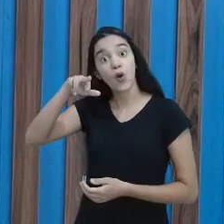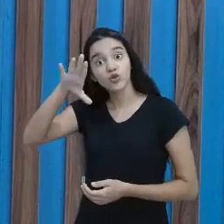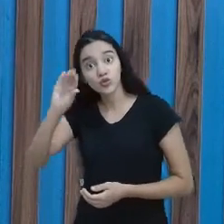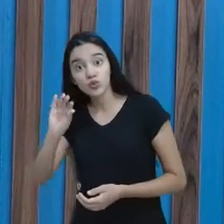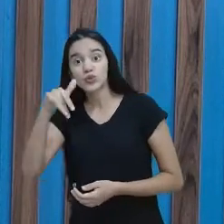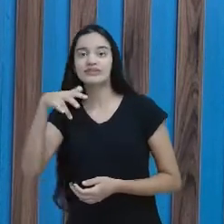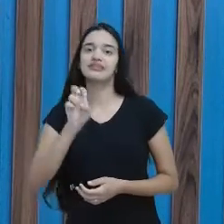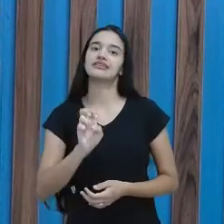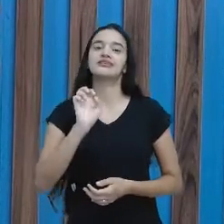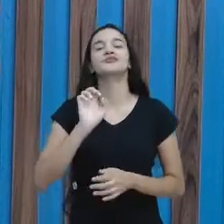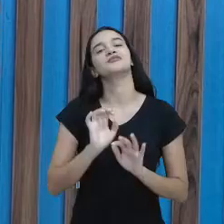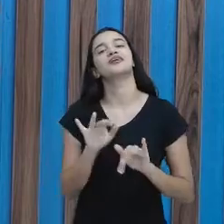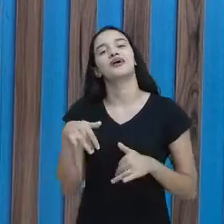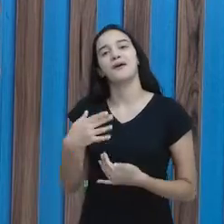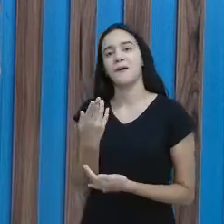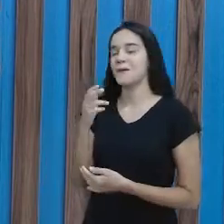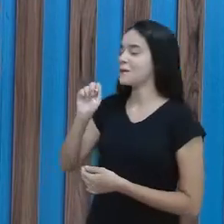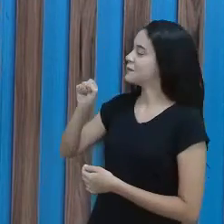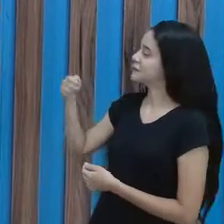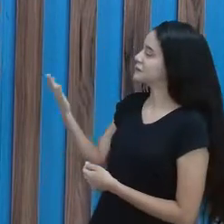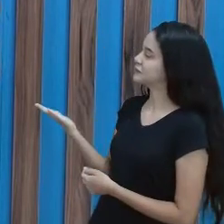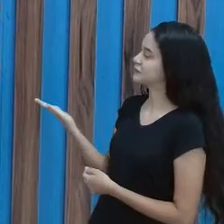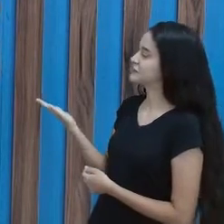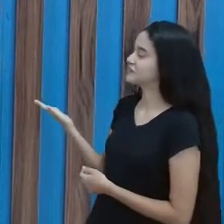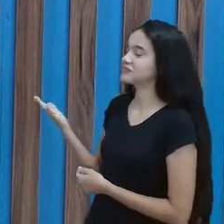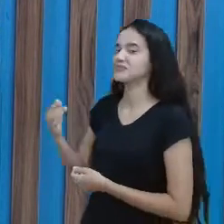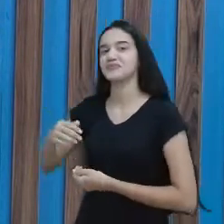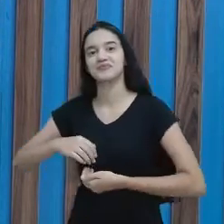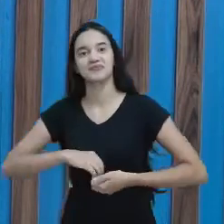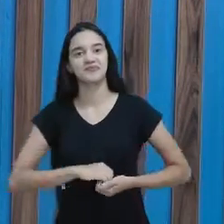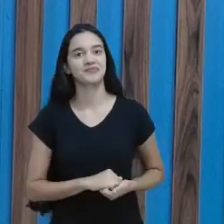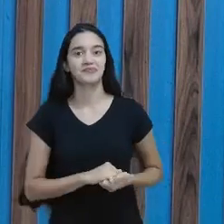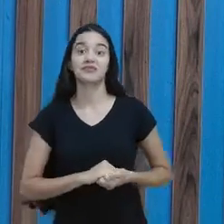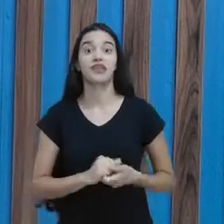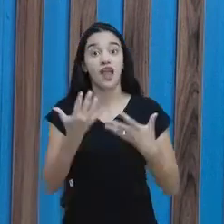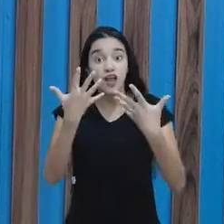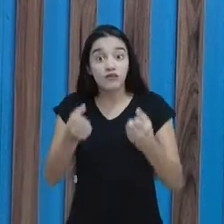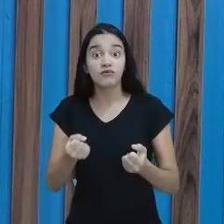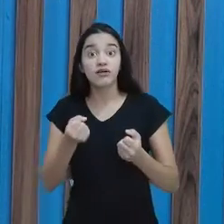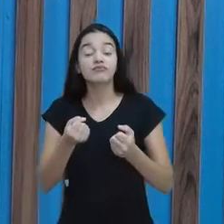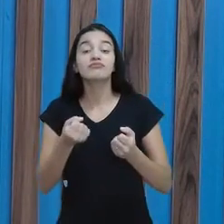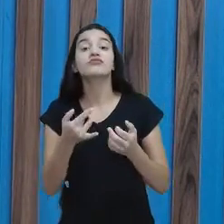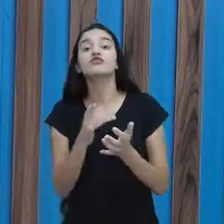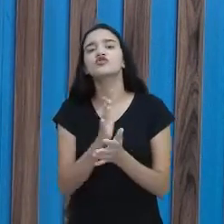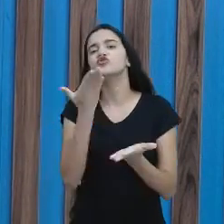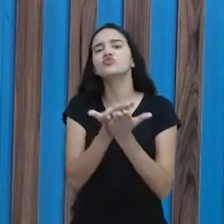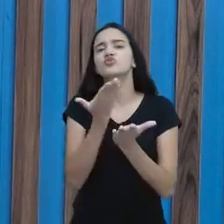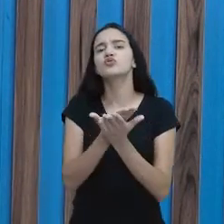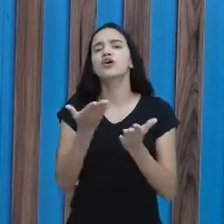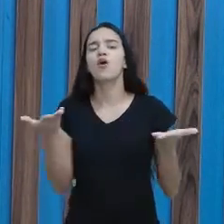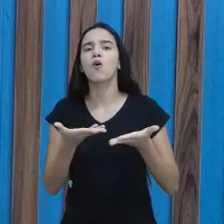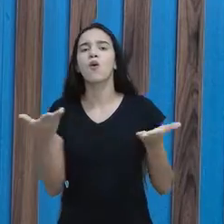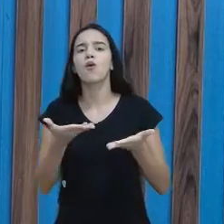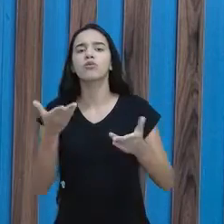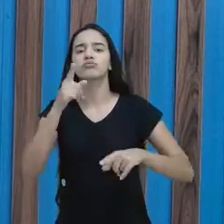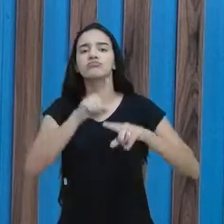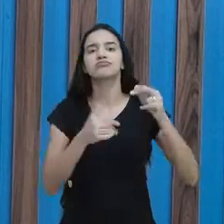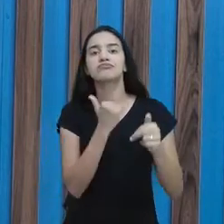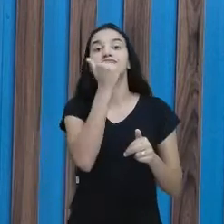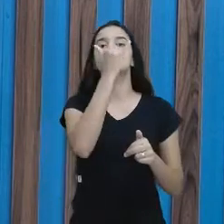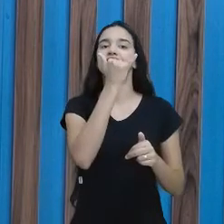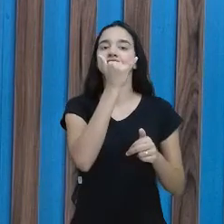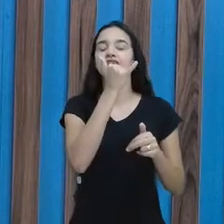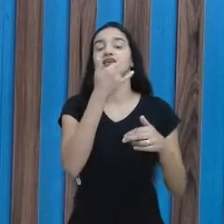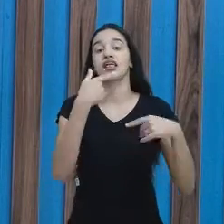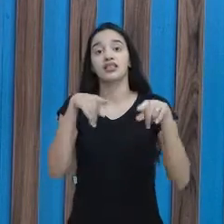Sou a professora Cláudia Andrade Albuquerque, este é o meu sinal. E vamos trabalhar hoje materiais condutores e